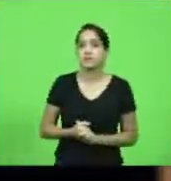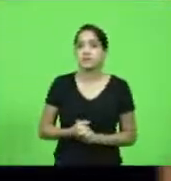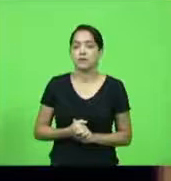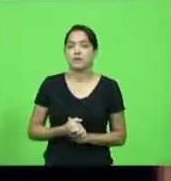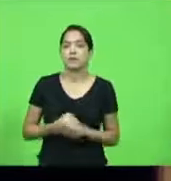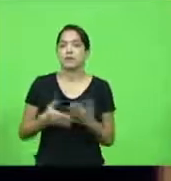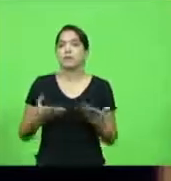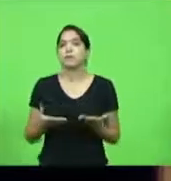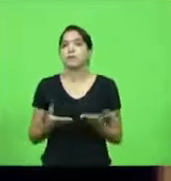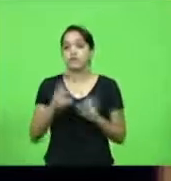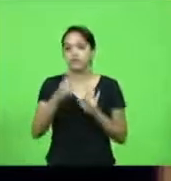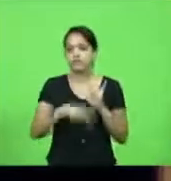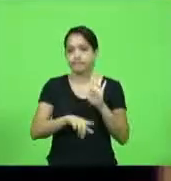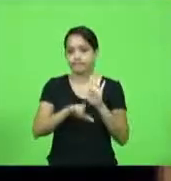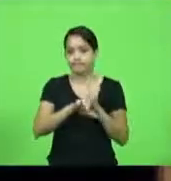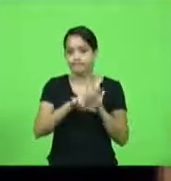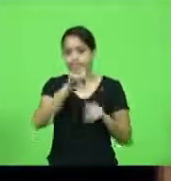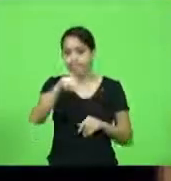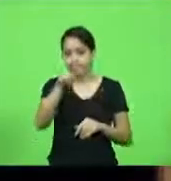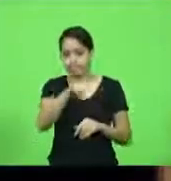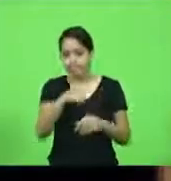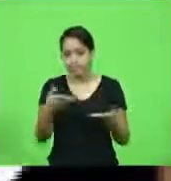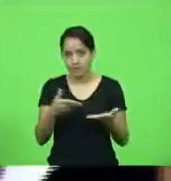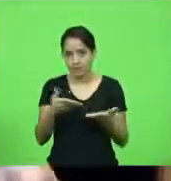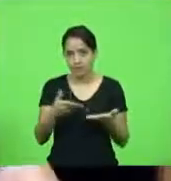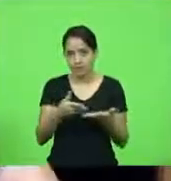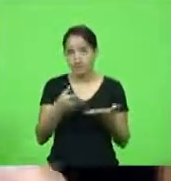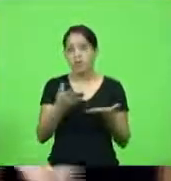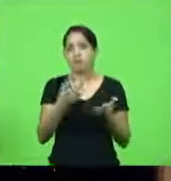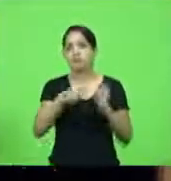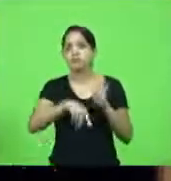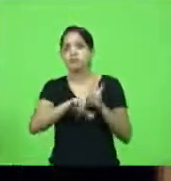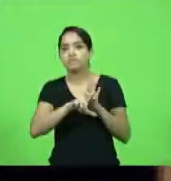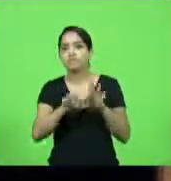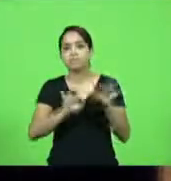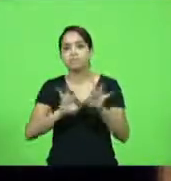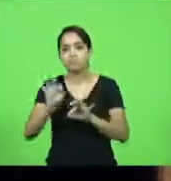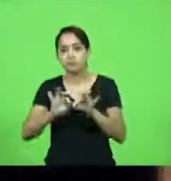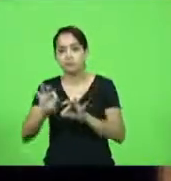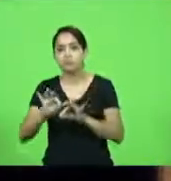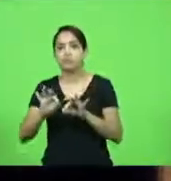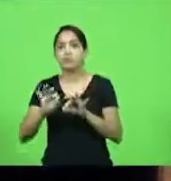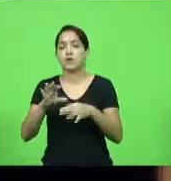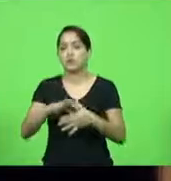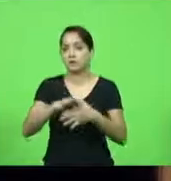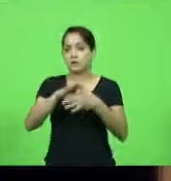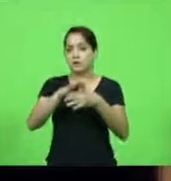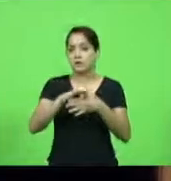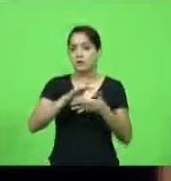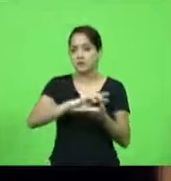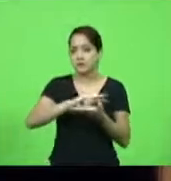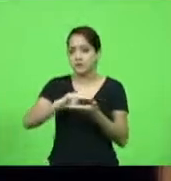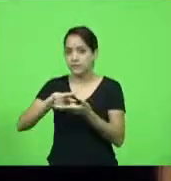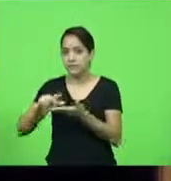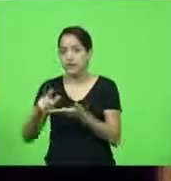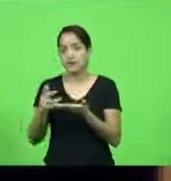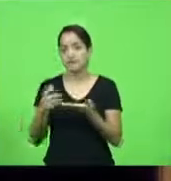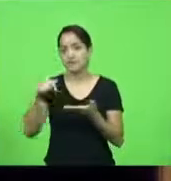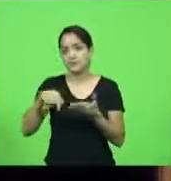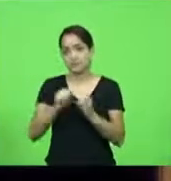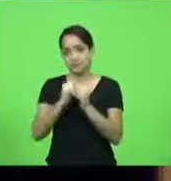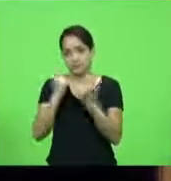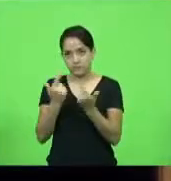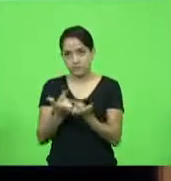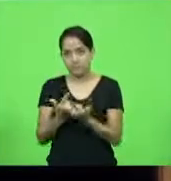infelizmente, nós tivemos esse veto. Esse projeto foi construído em várias mãos, com as lideranças aqui da Assembleia Legislativa. E